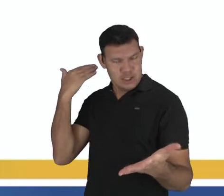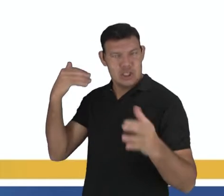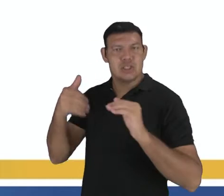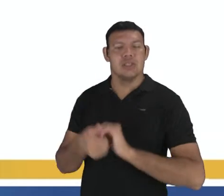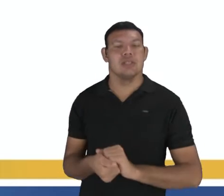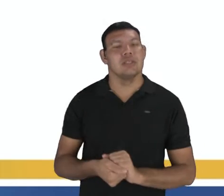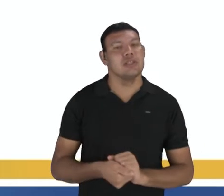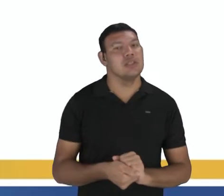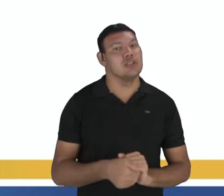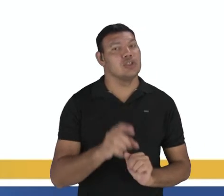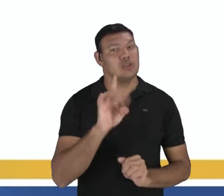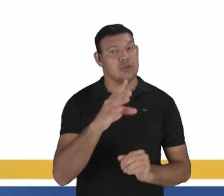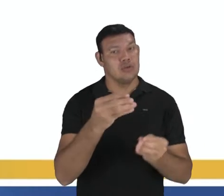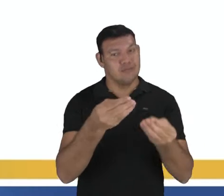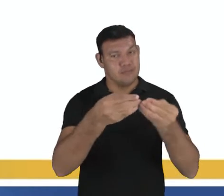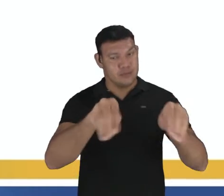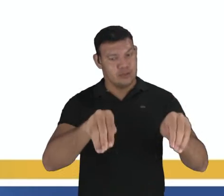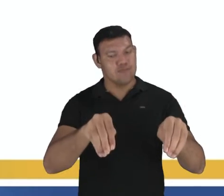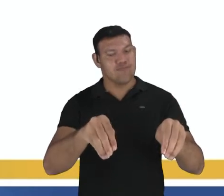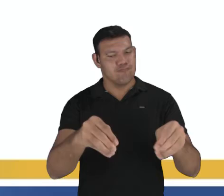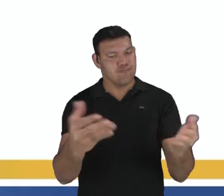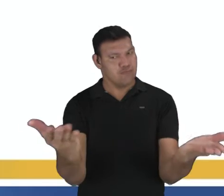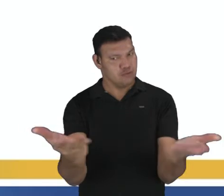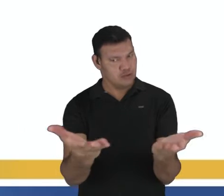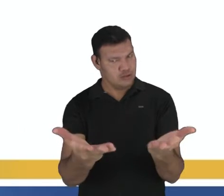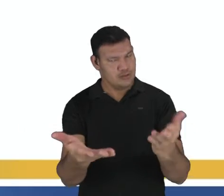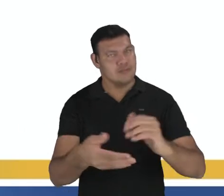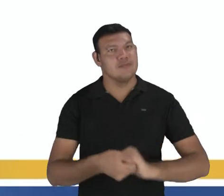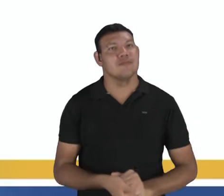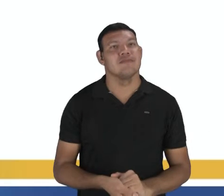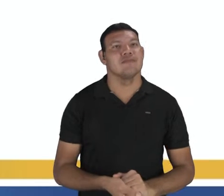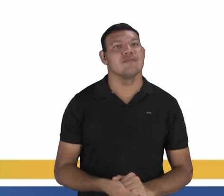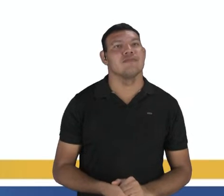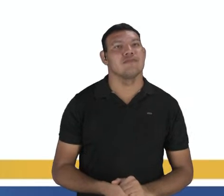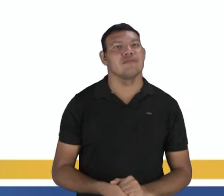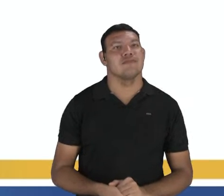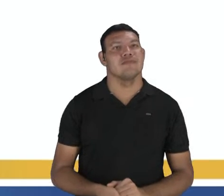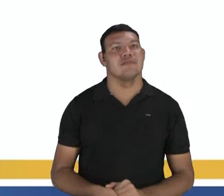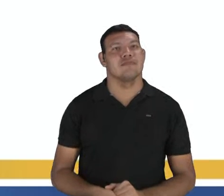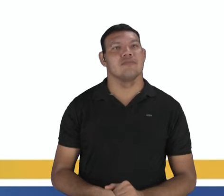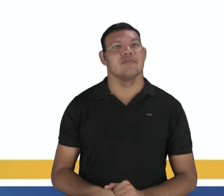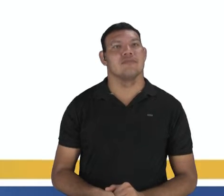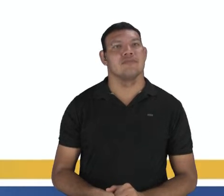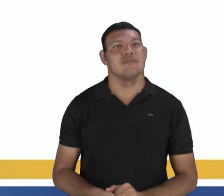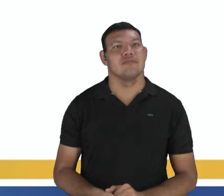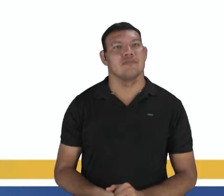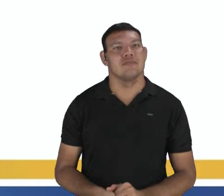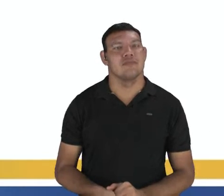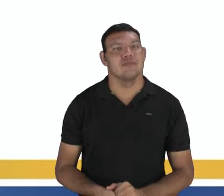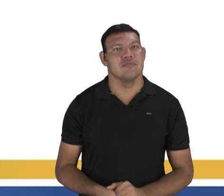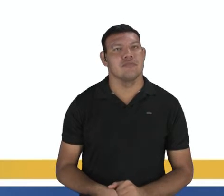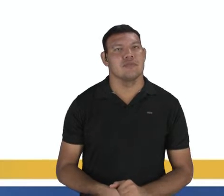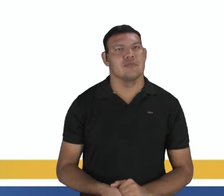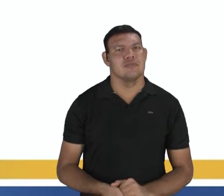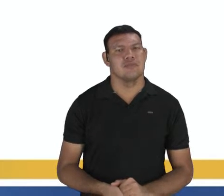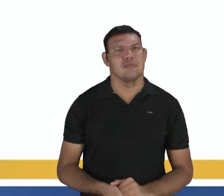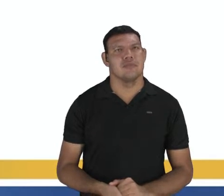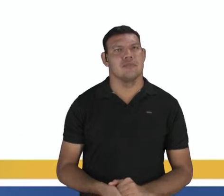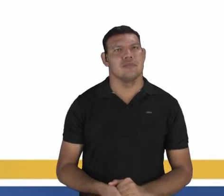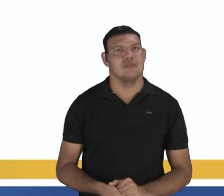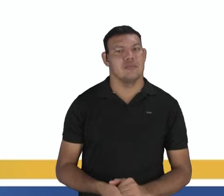no presente. Por exemplo, where are your glasses? Essa frase, tá, gente, não